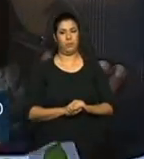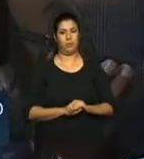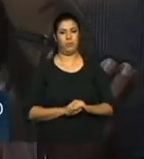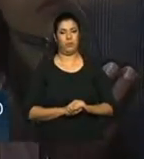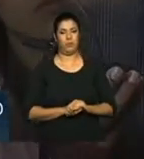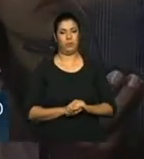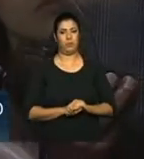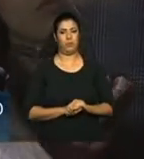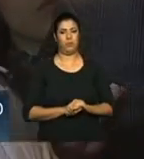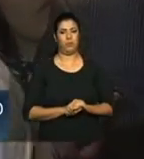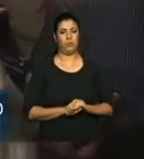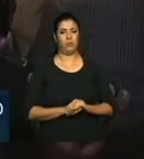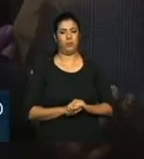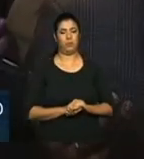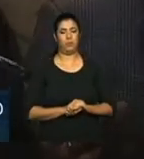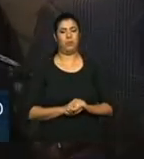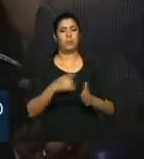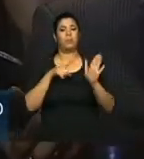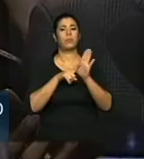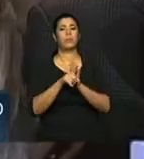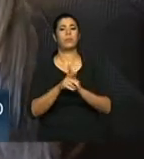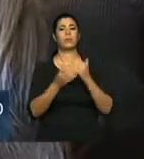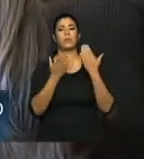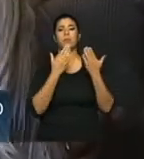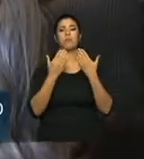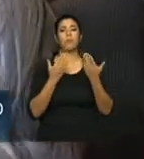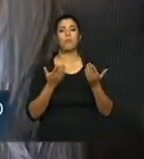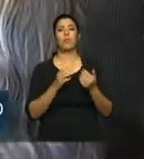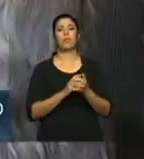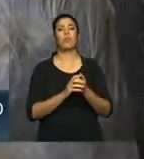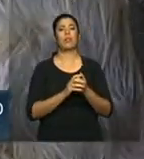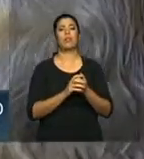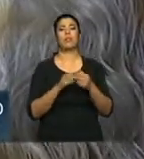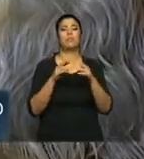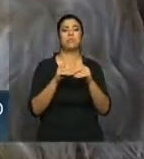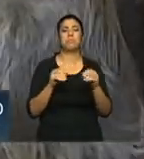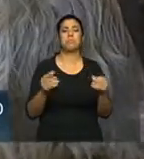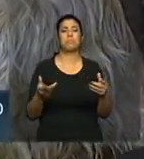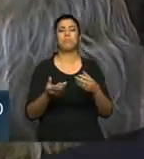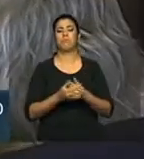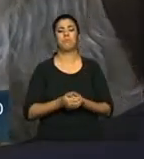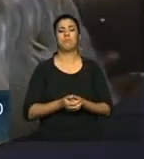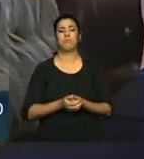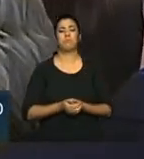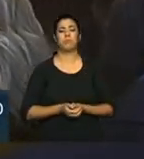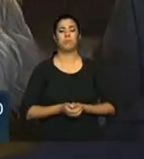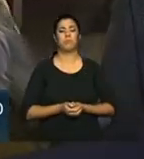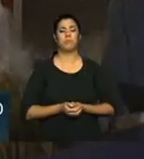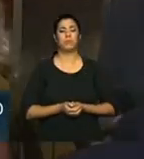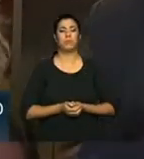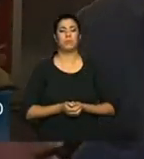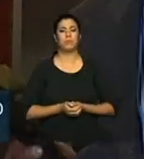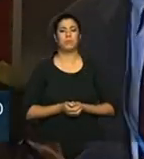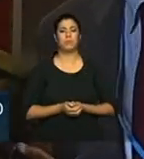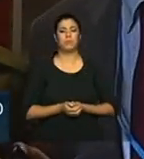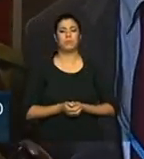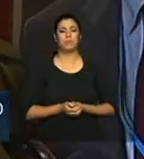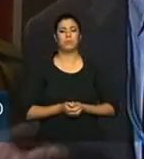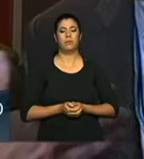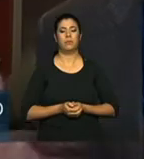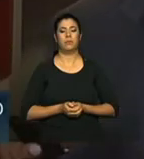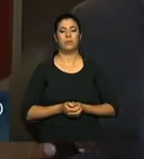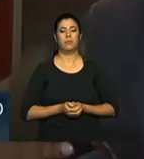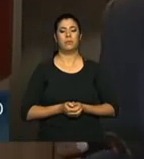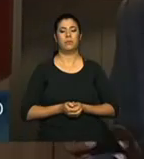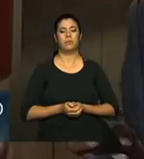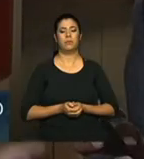doutor? Em relação à Anatel, o senhor se referiu hoje à Anatel? Vamos encerrar aqui. Vamos encerrar. Agora eu pedi para você para complementar, você